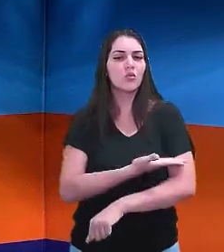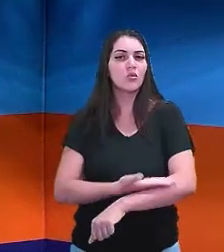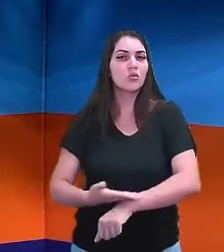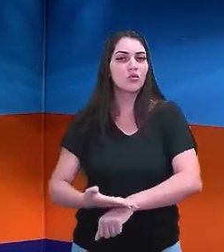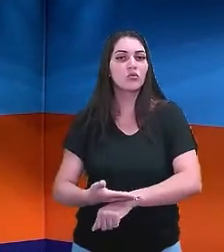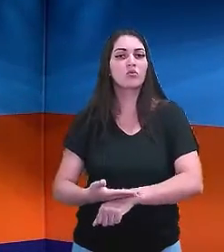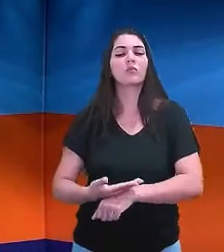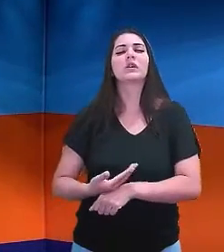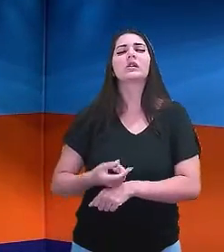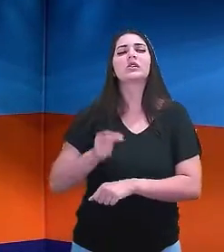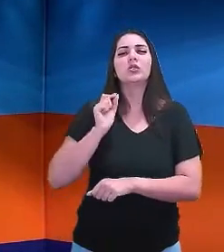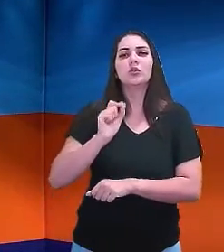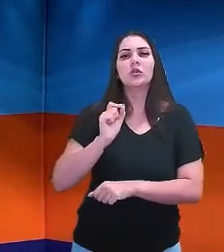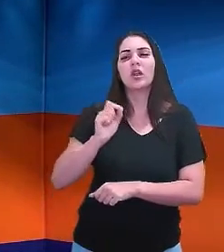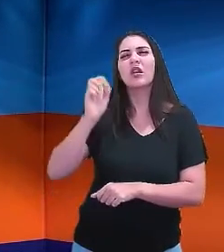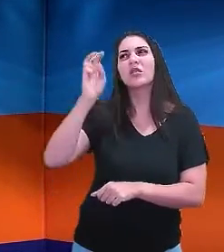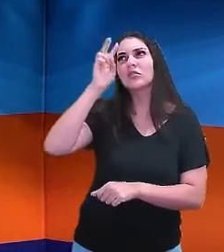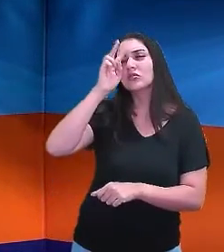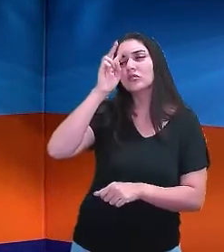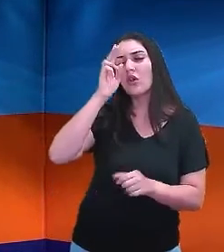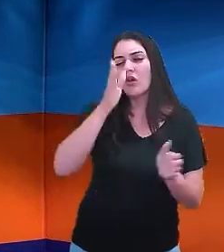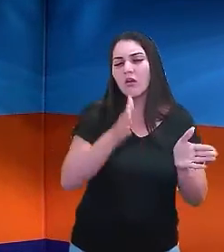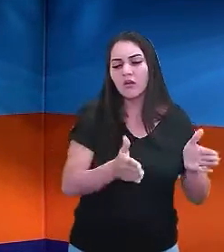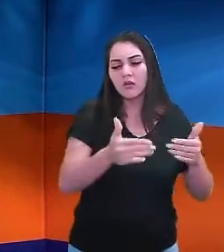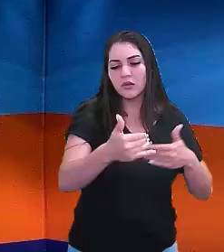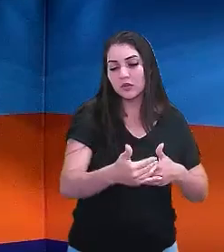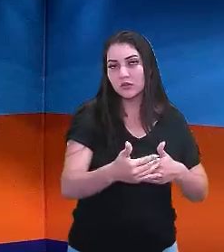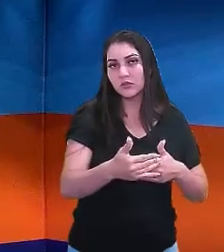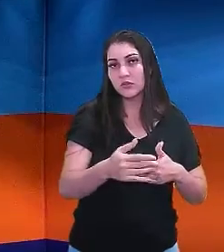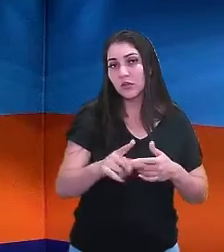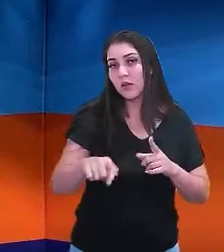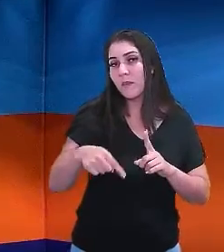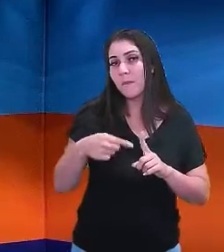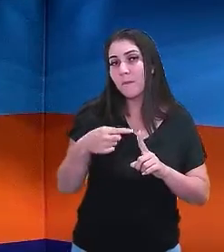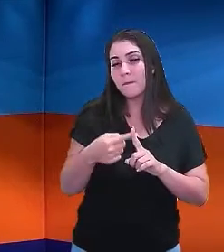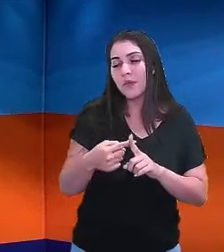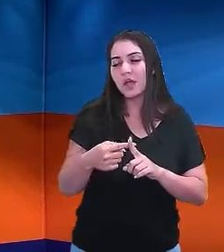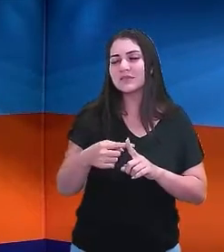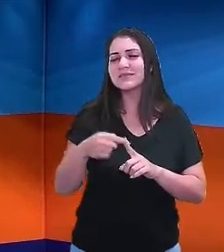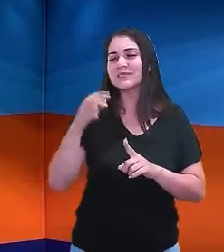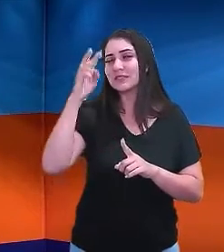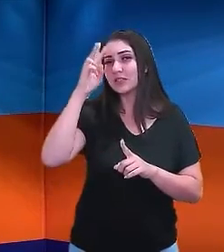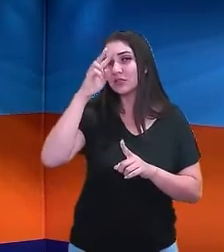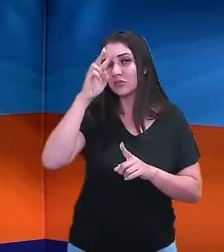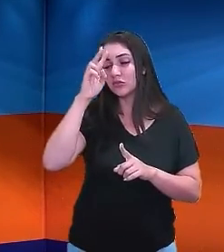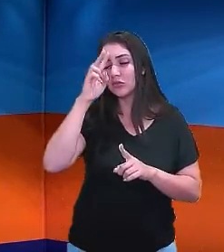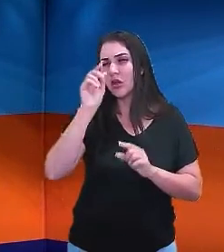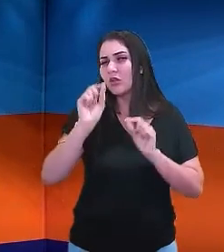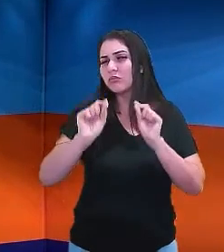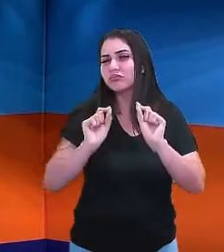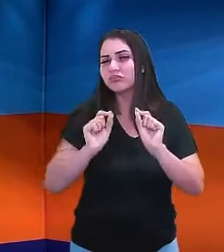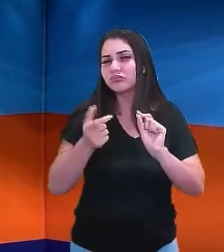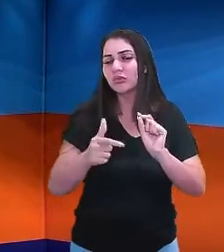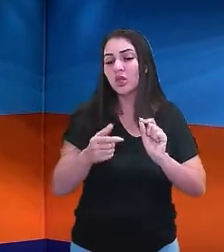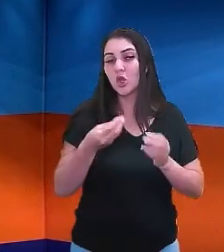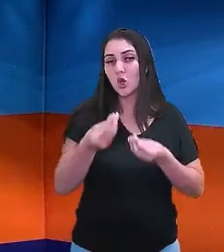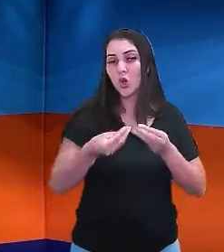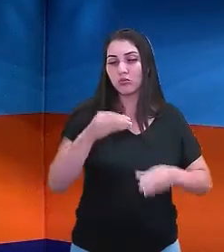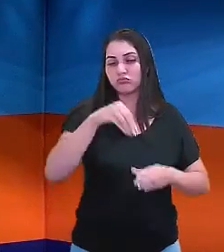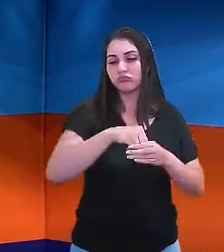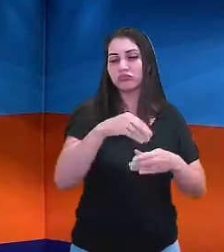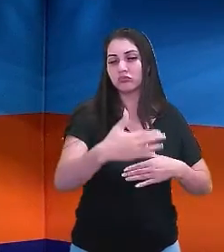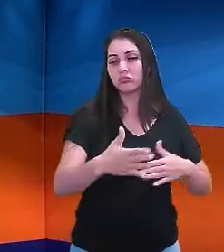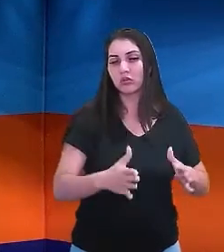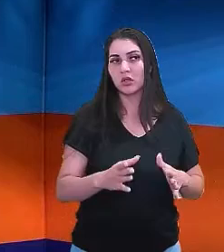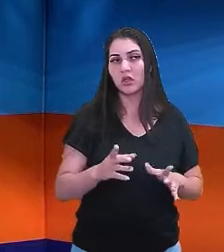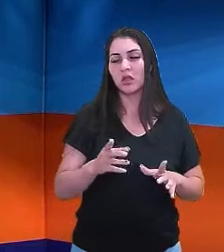a história em caixinhas, mas a história ela não tem como ser enquadrada. Ela é um produto, ela é como um círculo, assim,